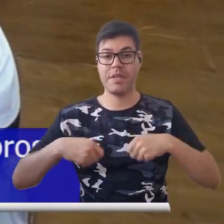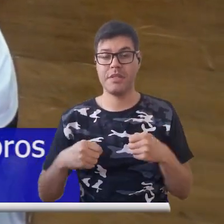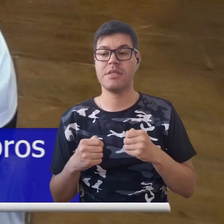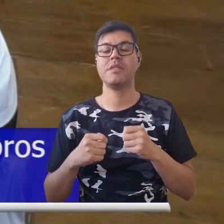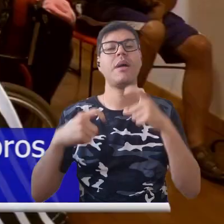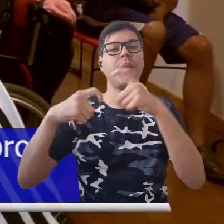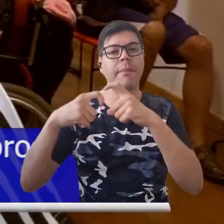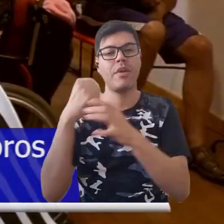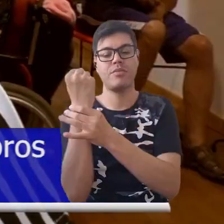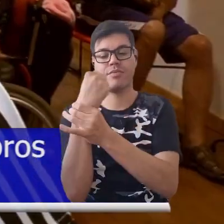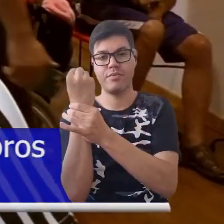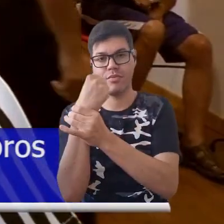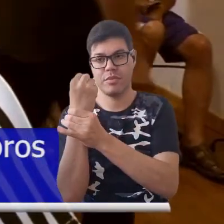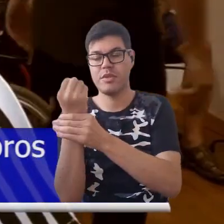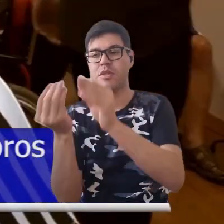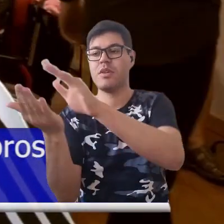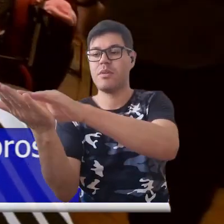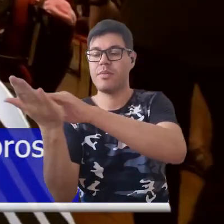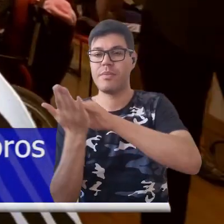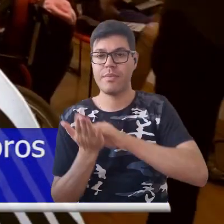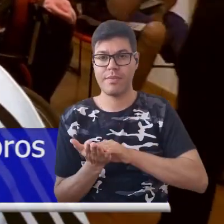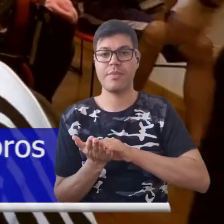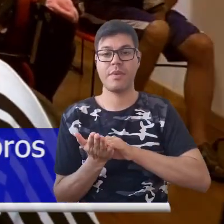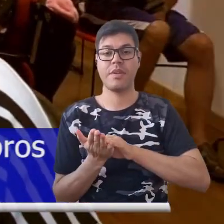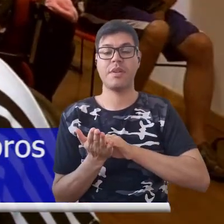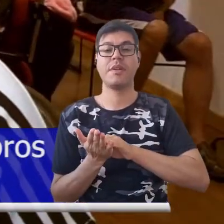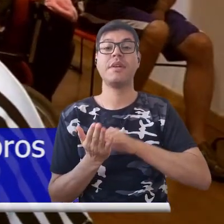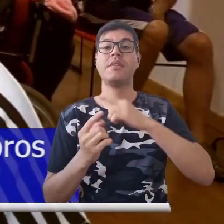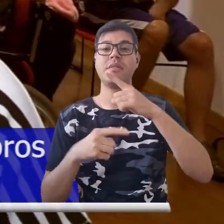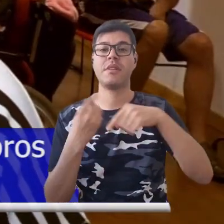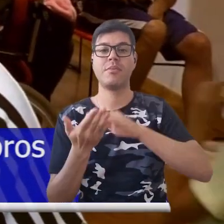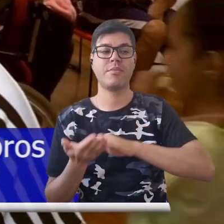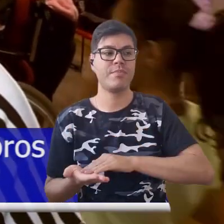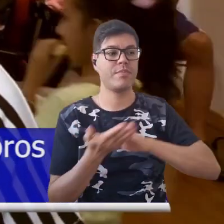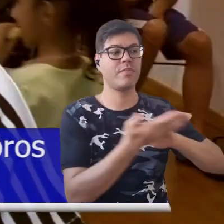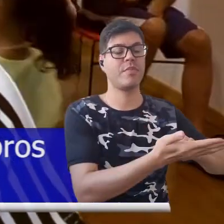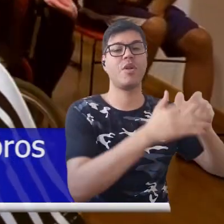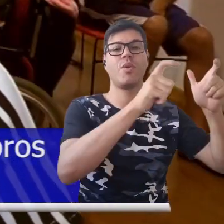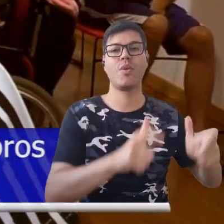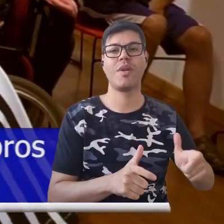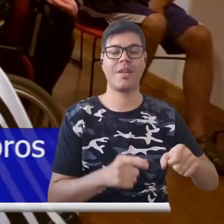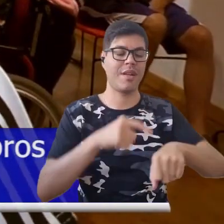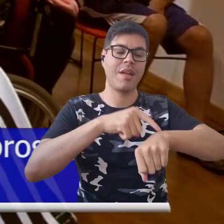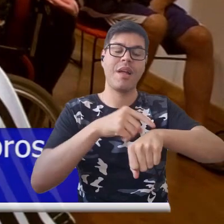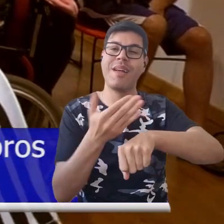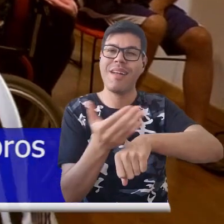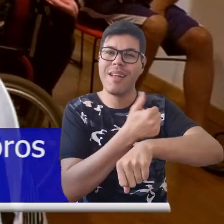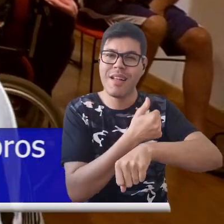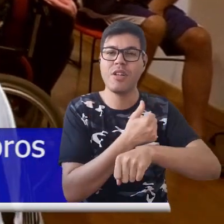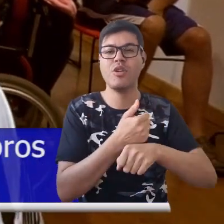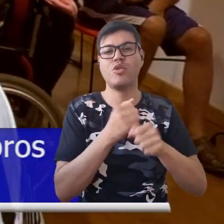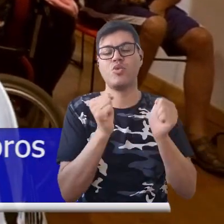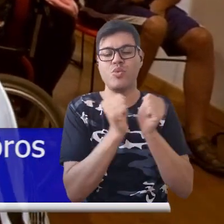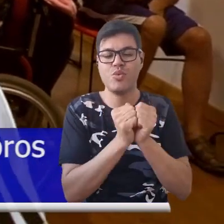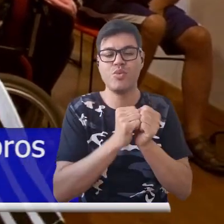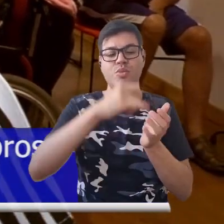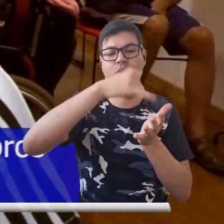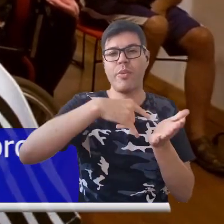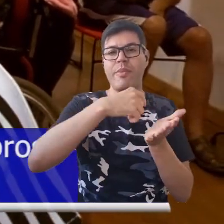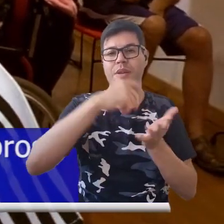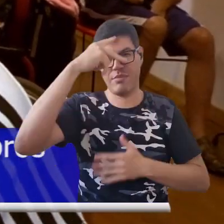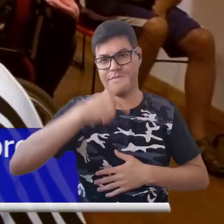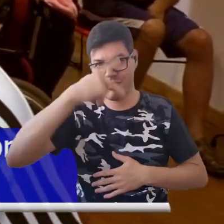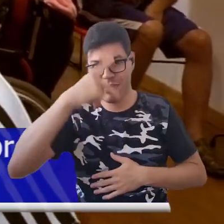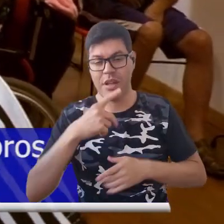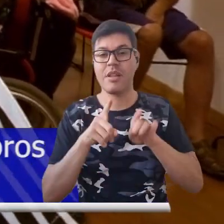o auxílio. Precisa pegar, né, o pedido com o fisioterapeuta, né, com a clínica e levar no ganha-tempo,